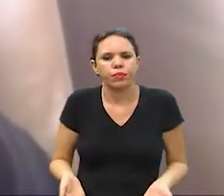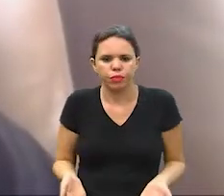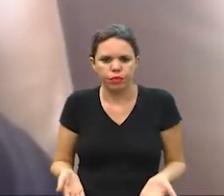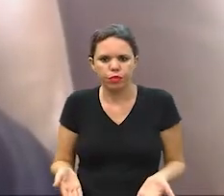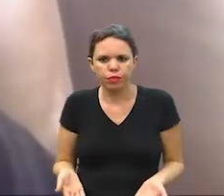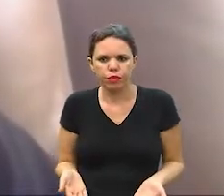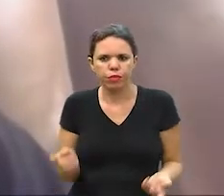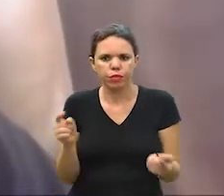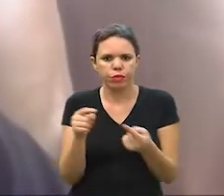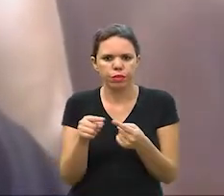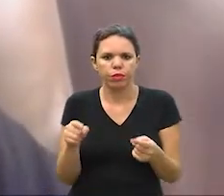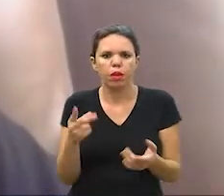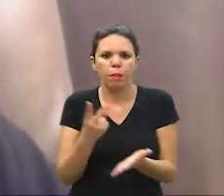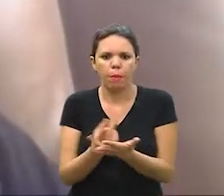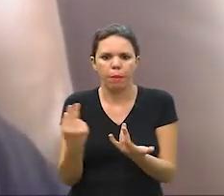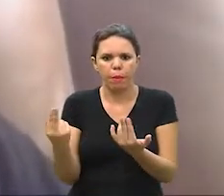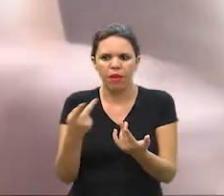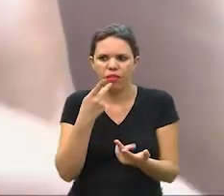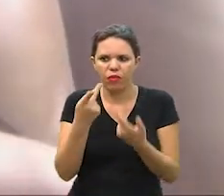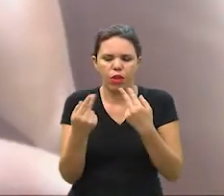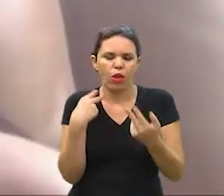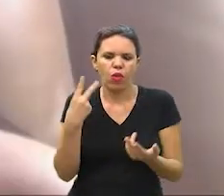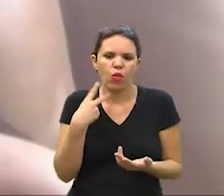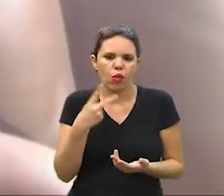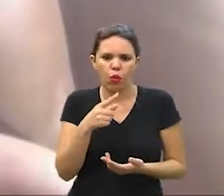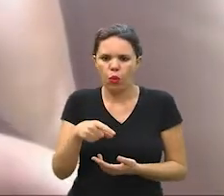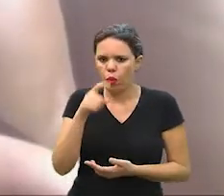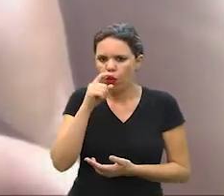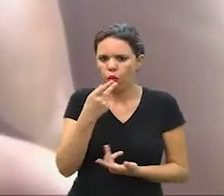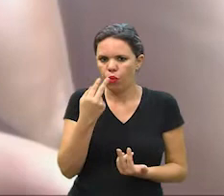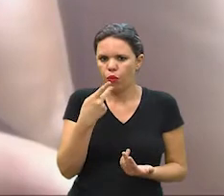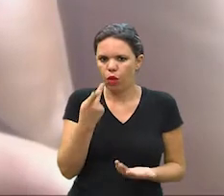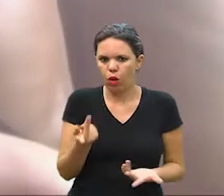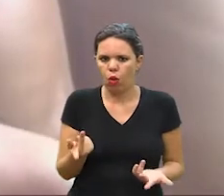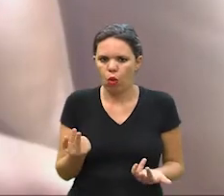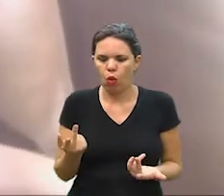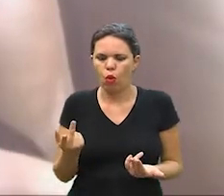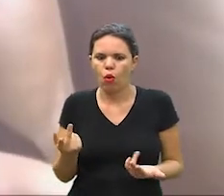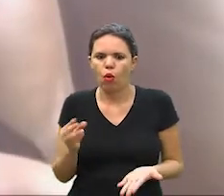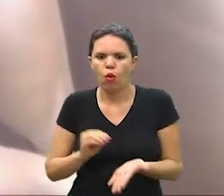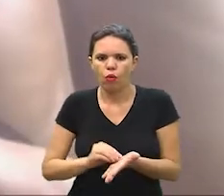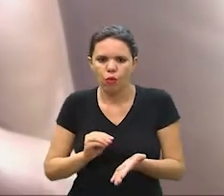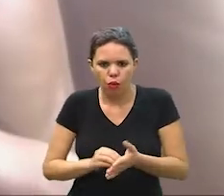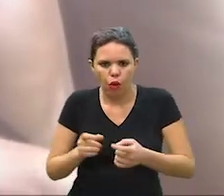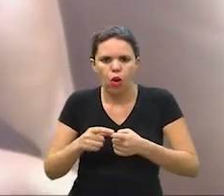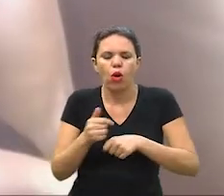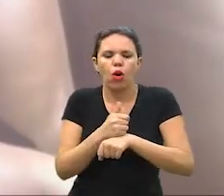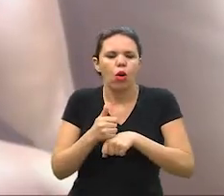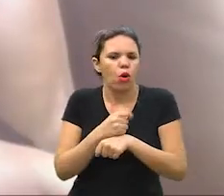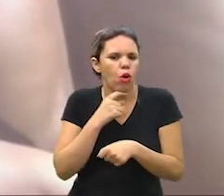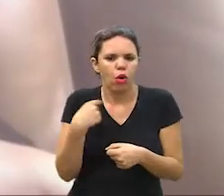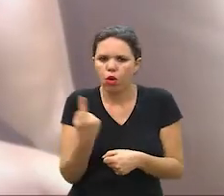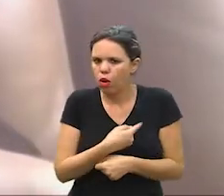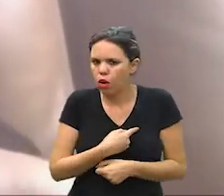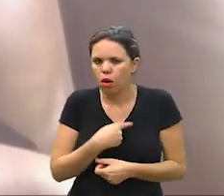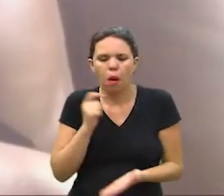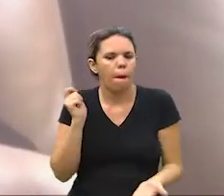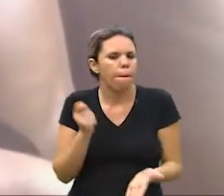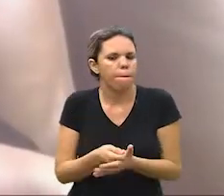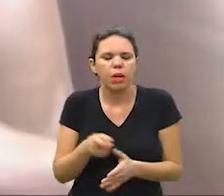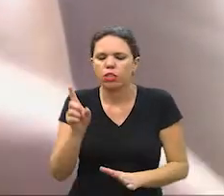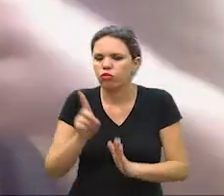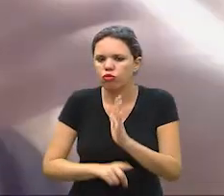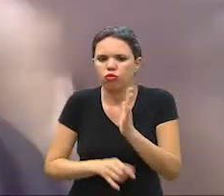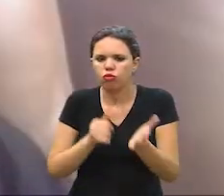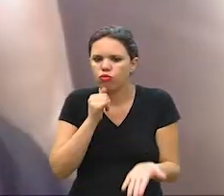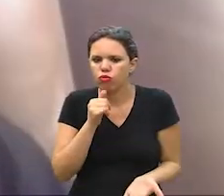Veio exatamente com a mesma fala que o vereador Zé Carlos colocou. Faltam médicos, nós não estamos pagando